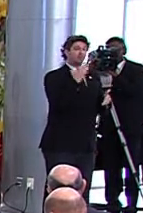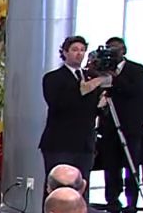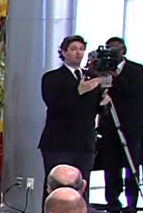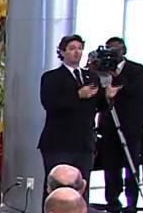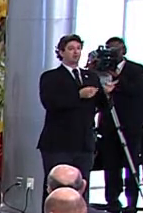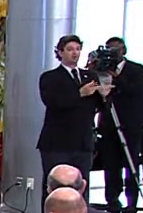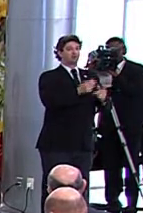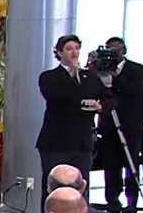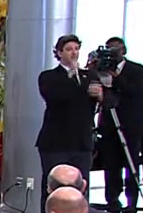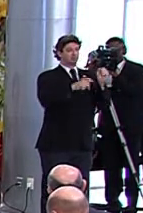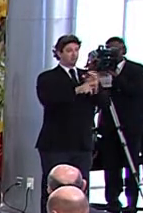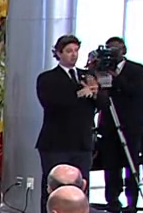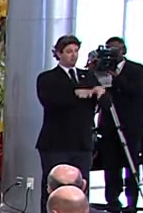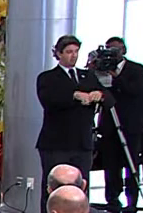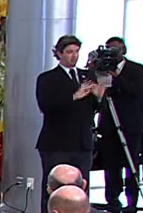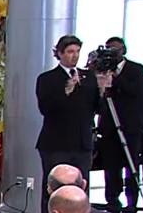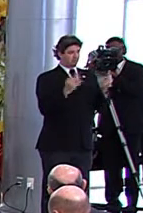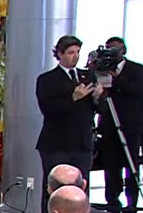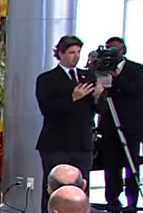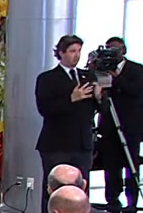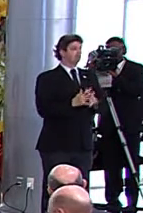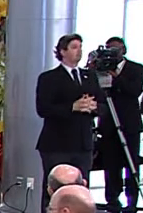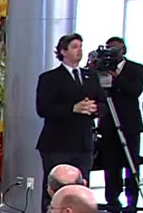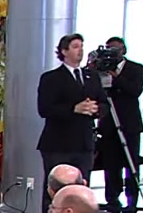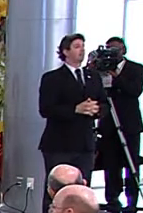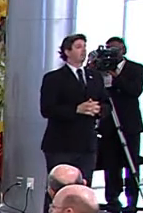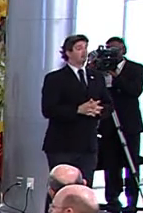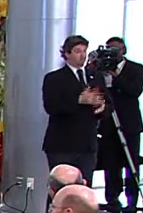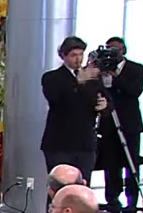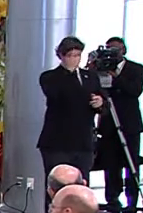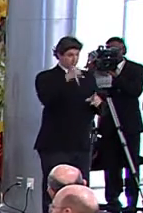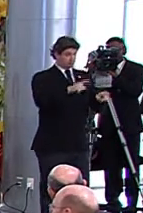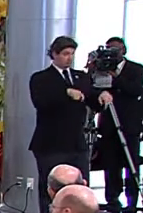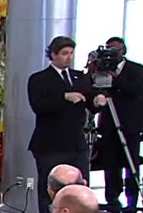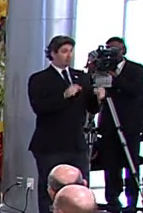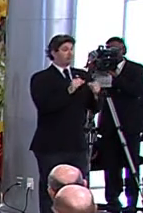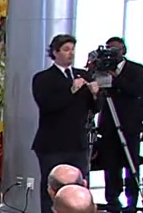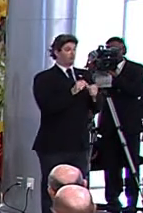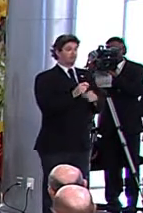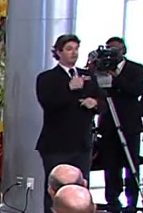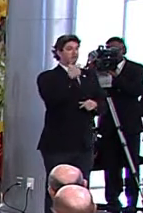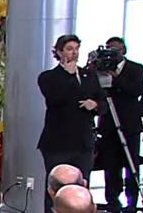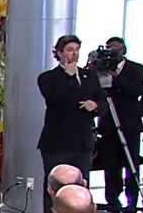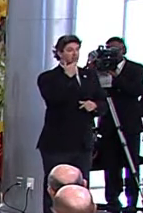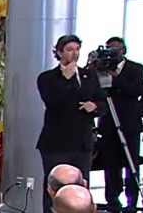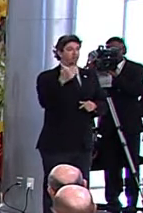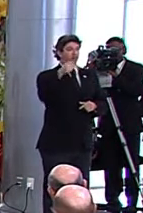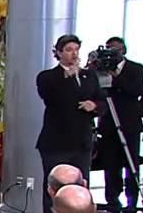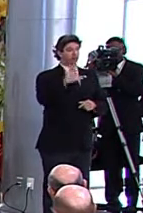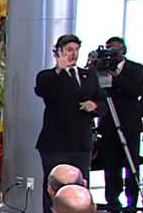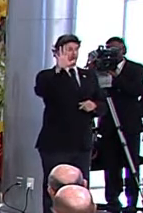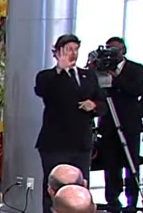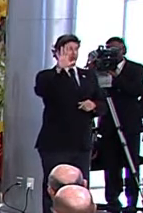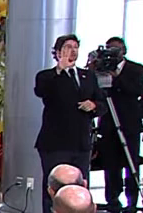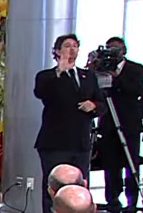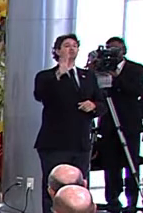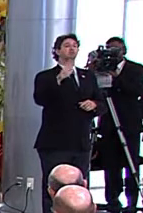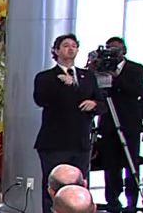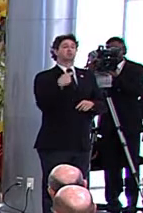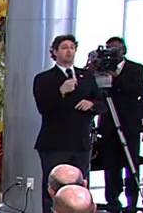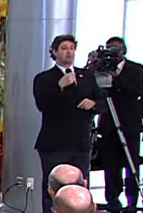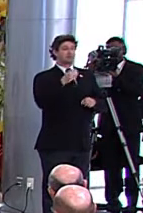e comercialização da agricultura familiar, o agricultor que produz queijo no Nordeste, o que